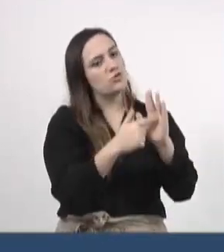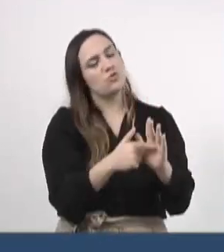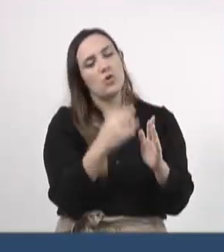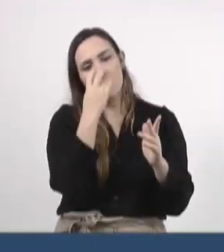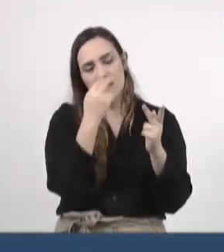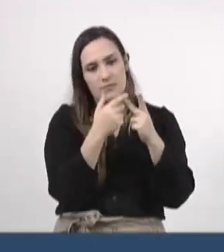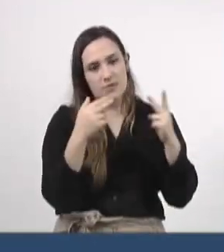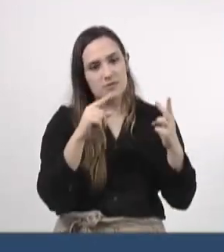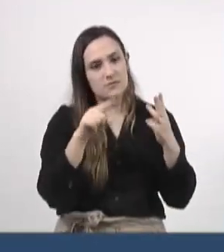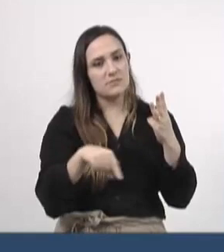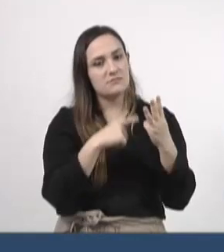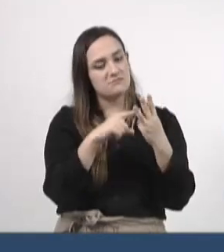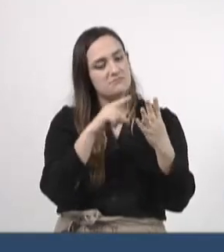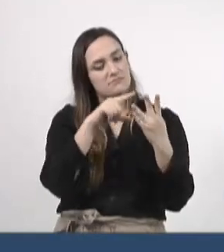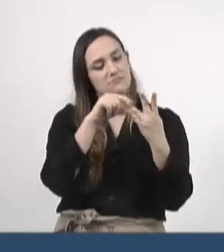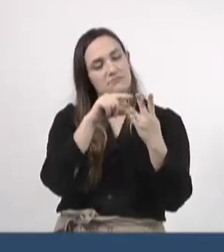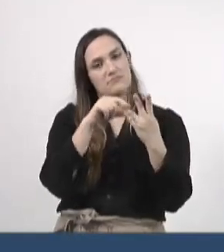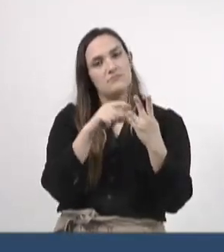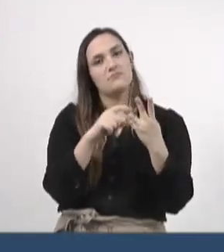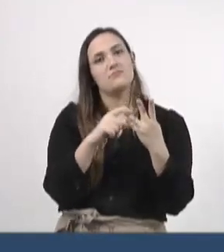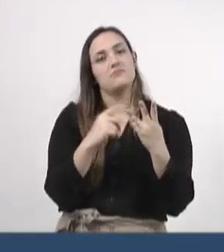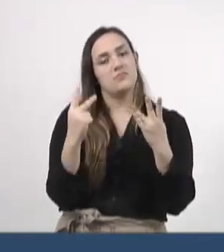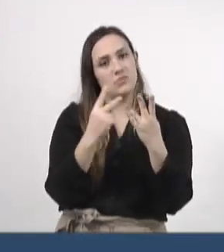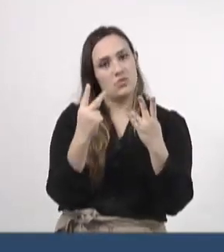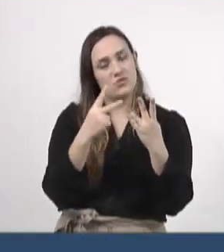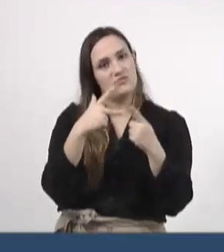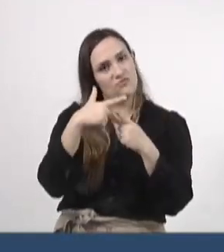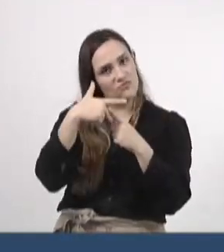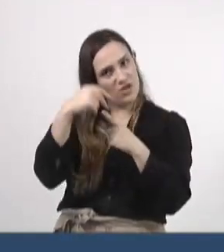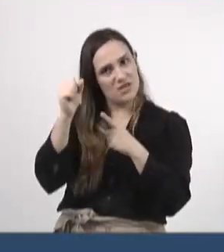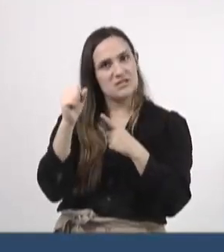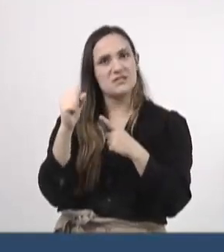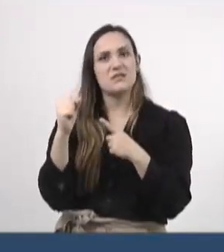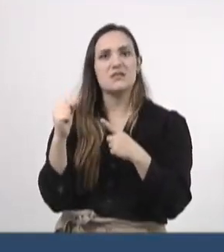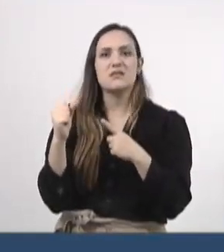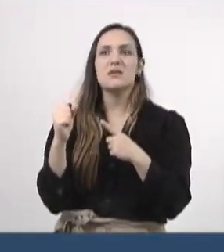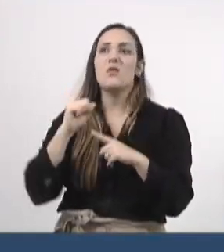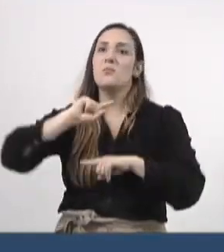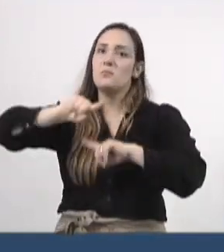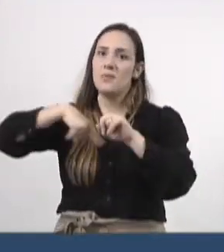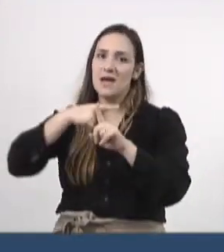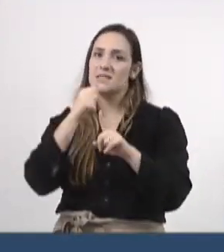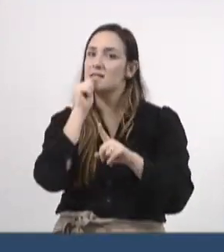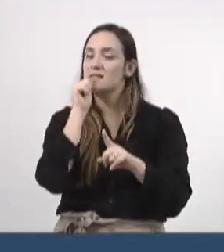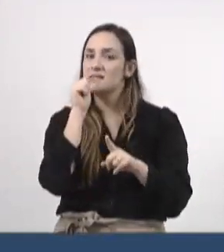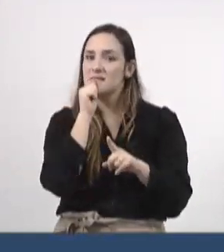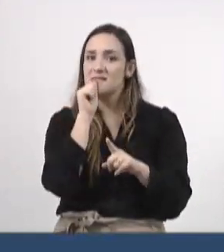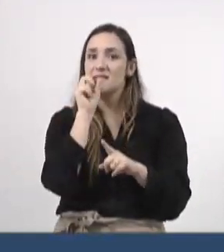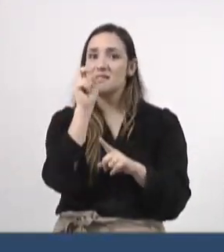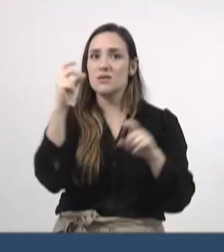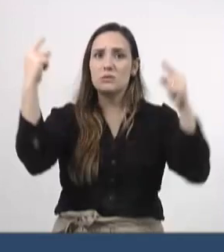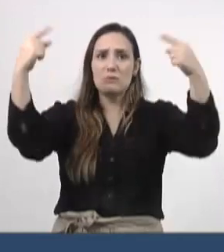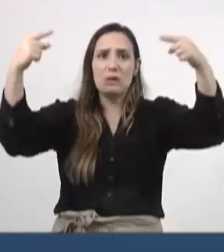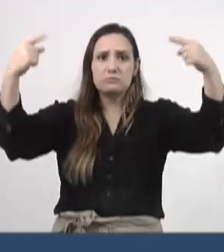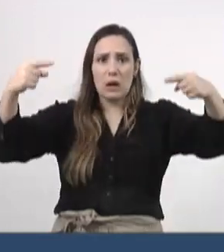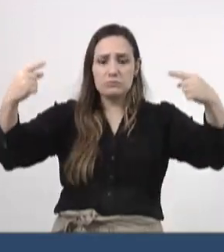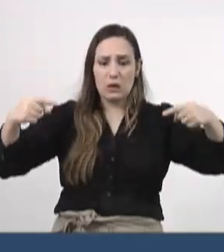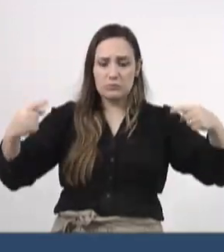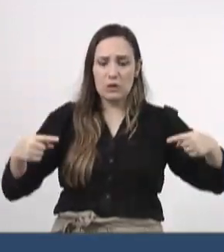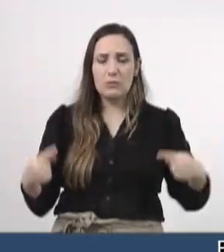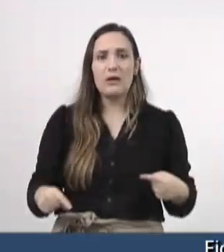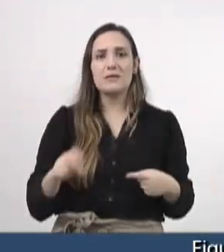reservado Grande Campeão e Campeã, além da conquistas de 5 campeonatos reservados,